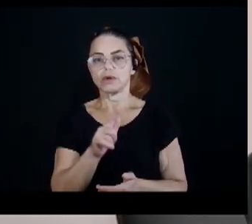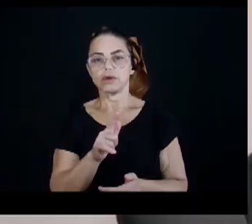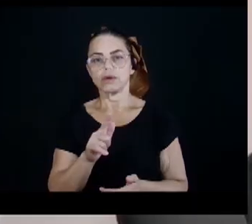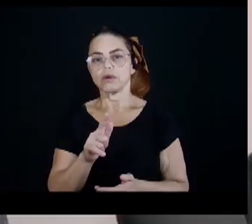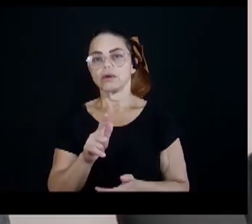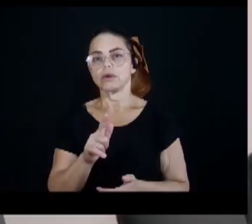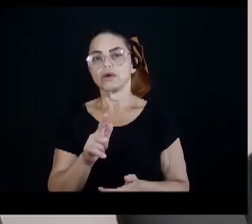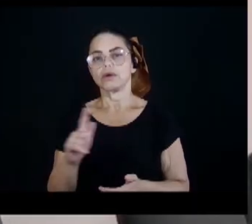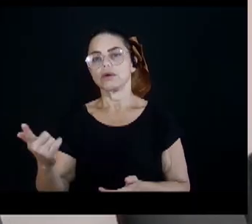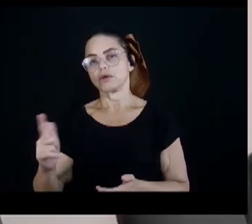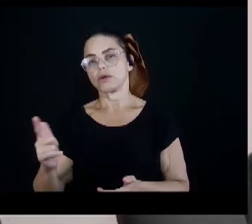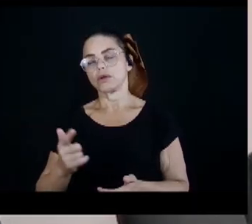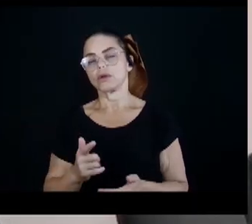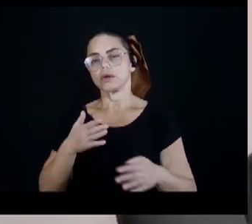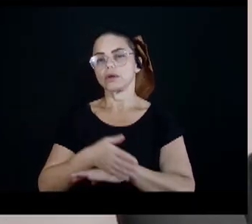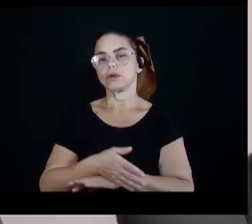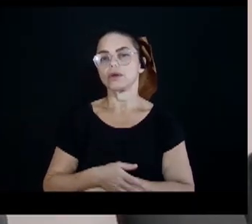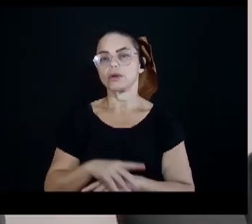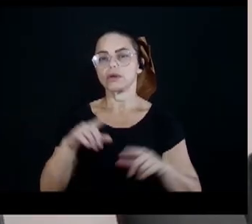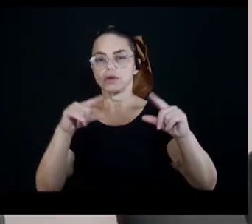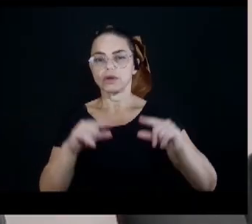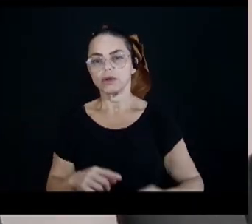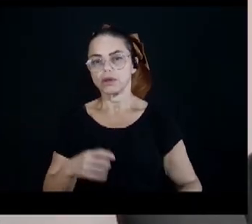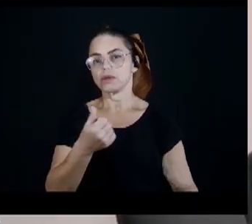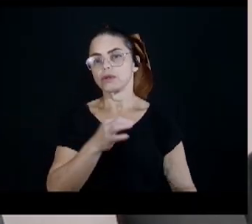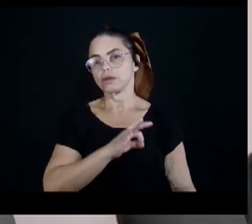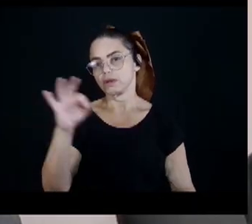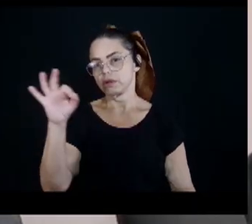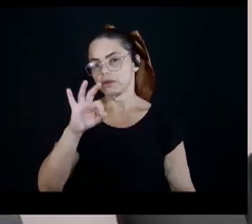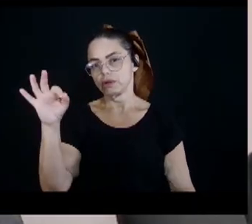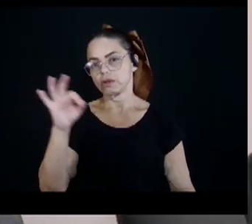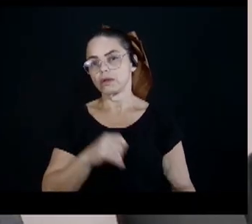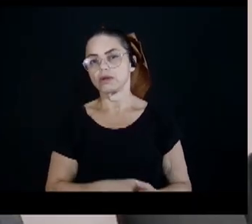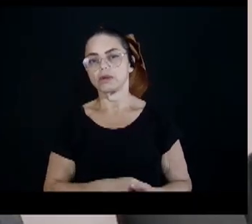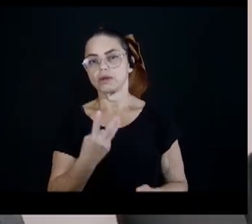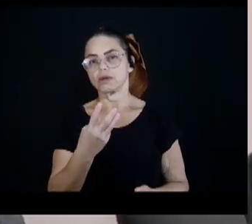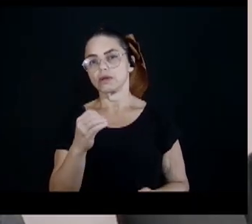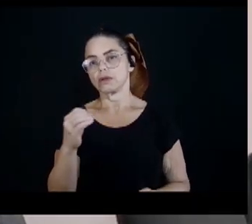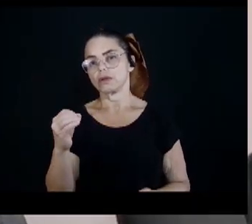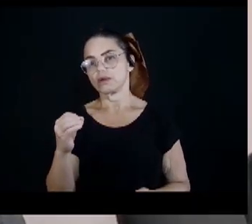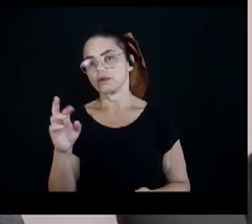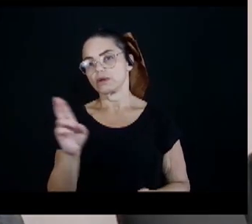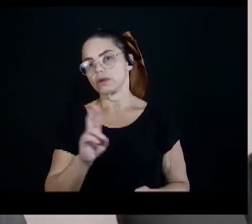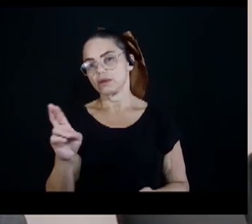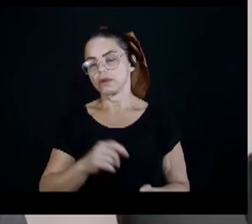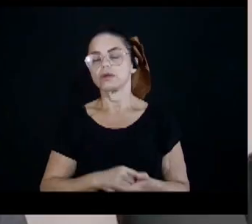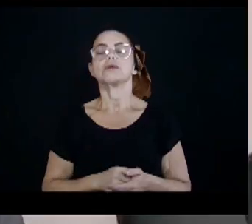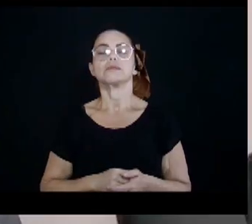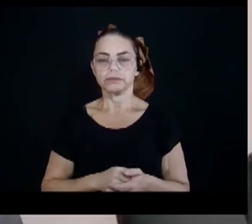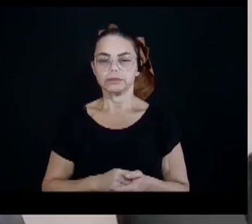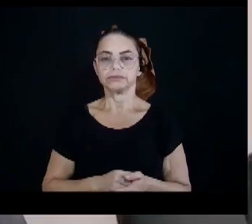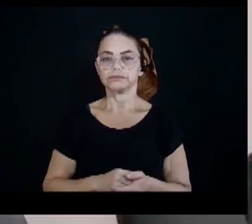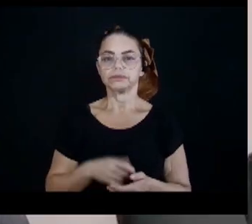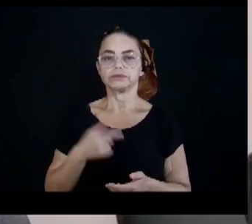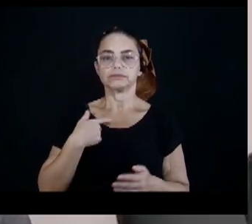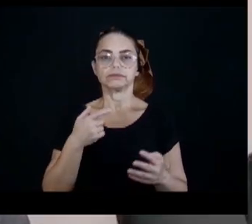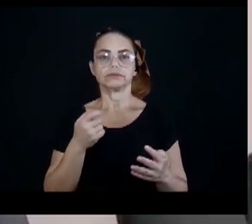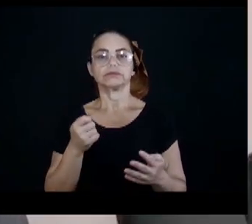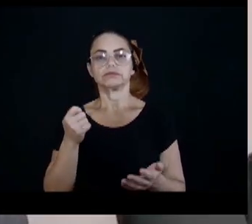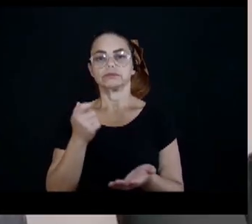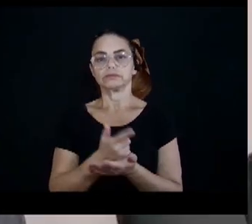60% do valor. Ele cai para R$300. Com R$300, você parcelando em 6 vezes, dá R$50 por